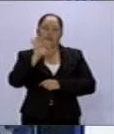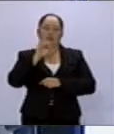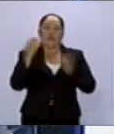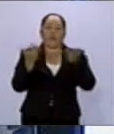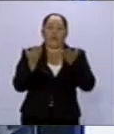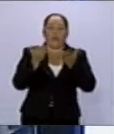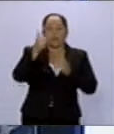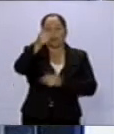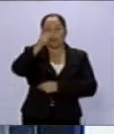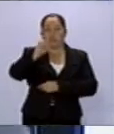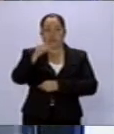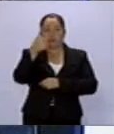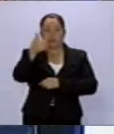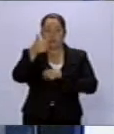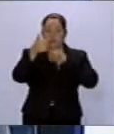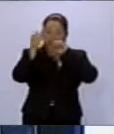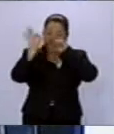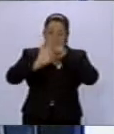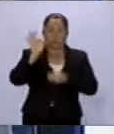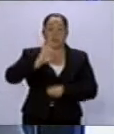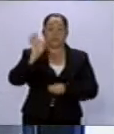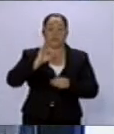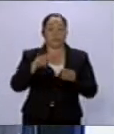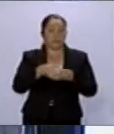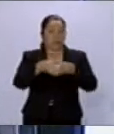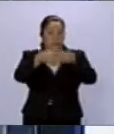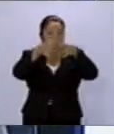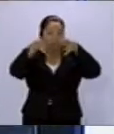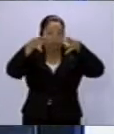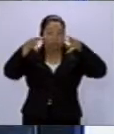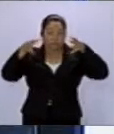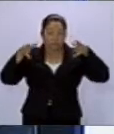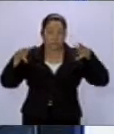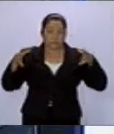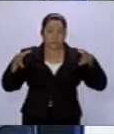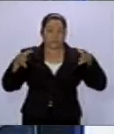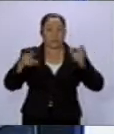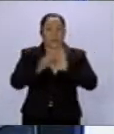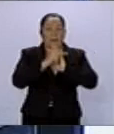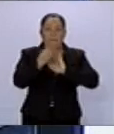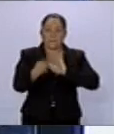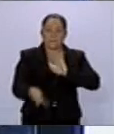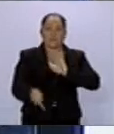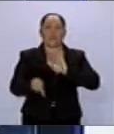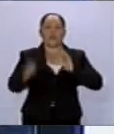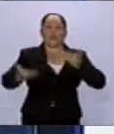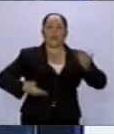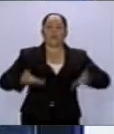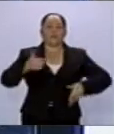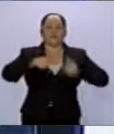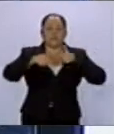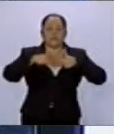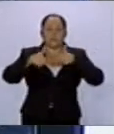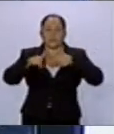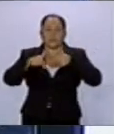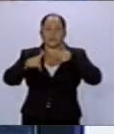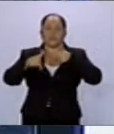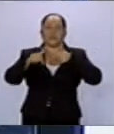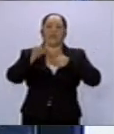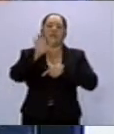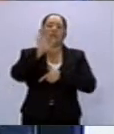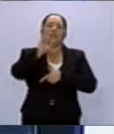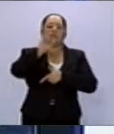7.01 o setor saúde cresceu dentro de um crescimento estrondoso do mercado de trabalho formal no Brasil portanto a capacidade do aparelho